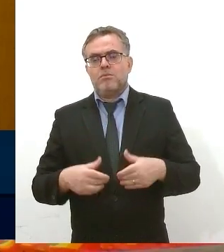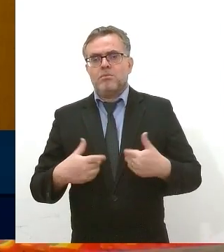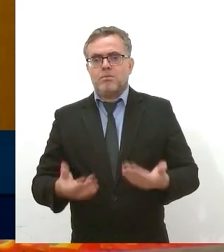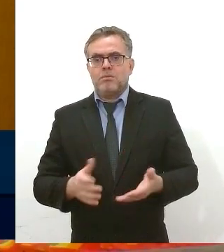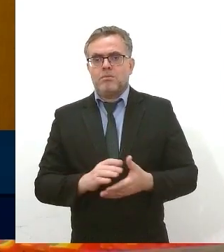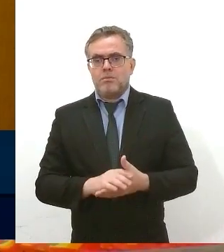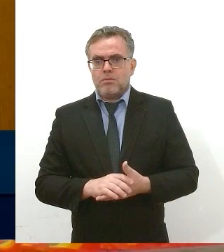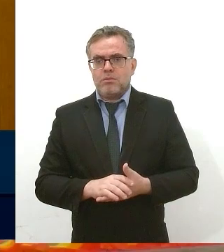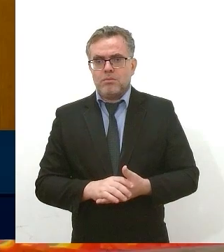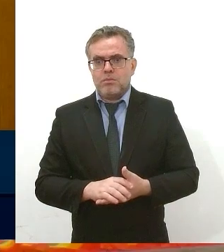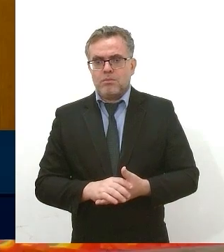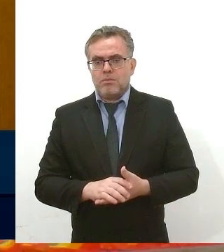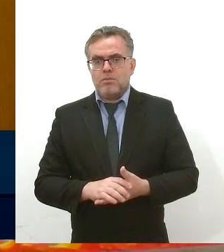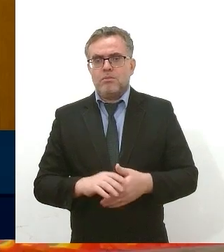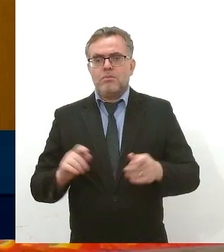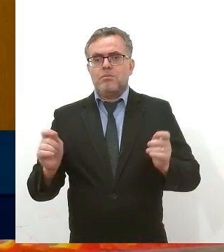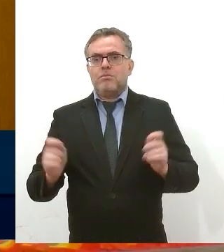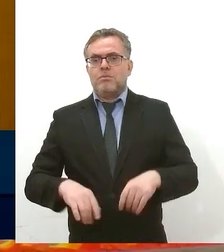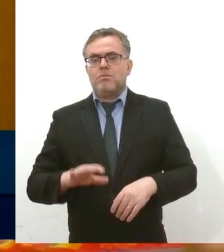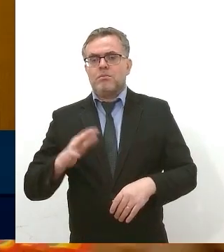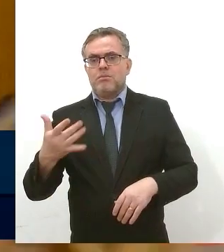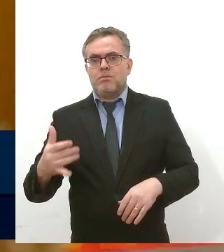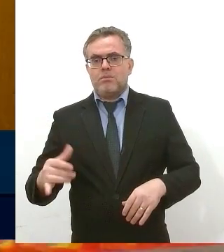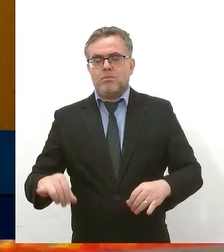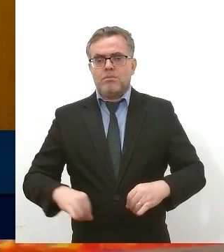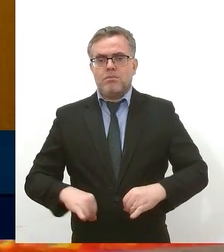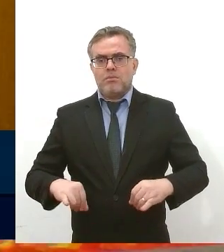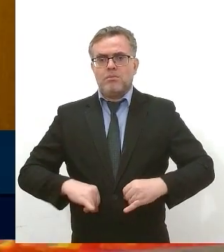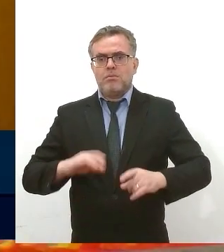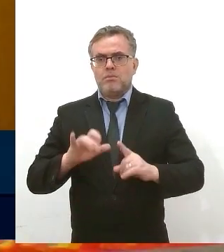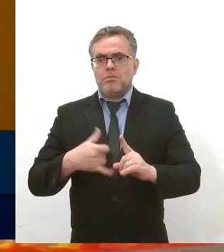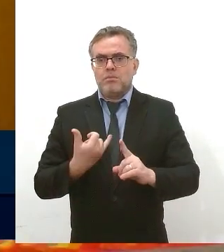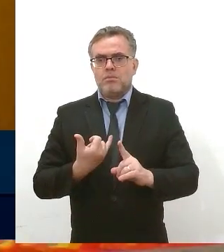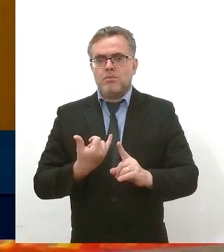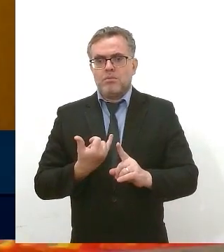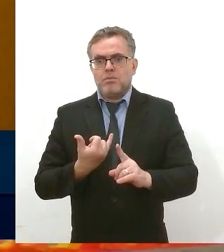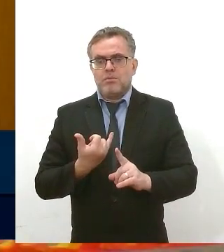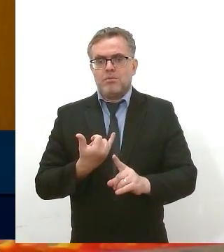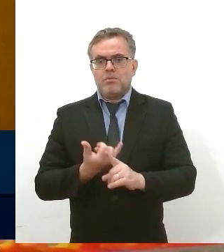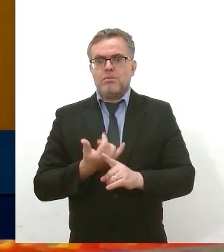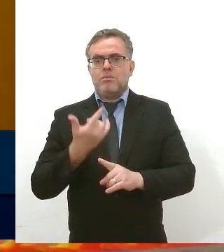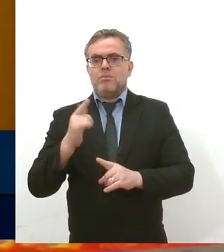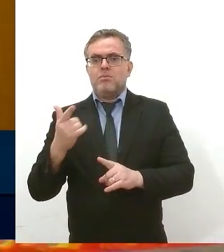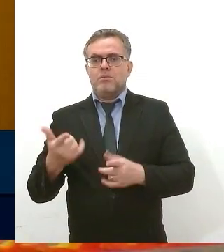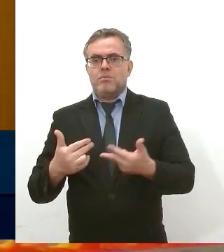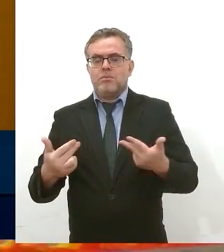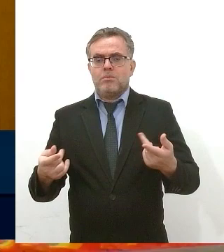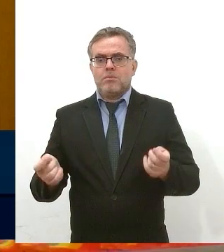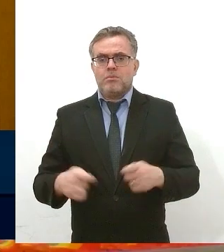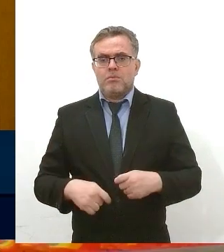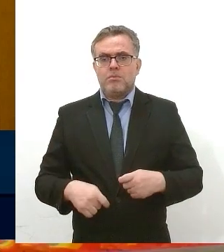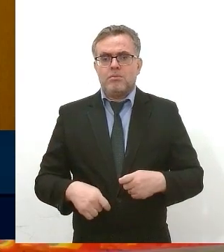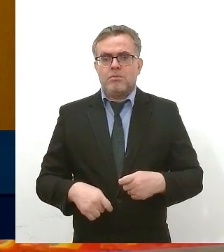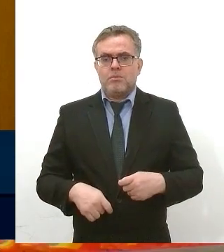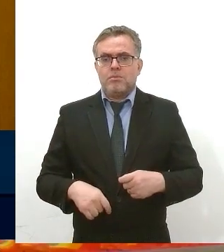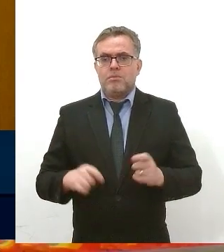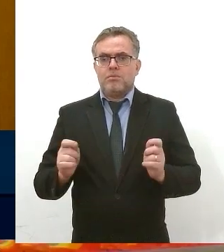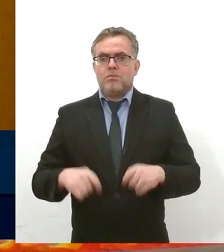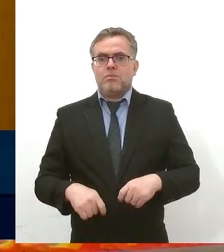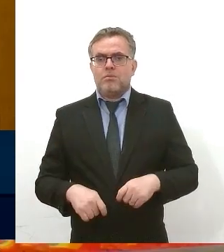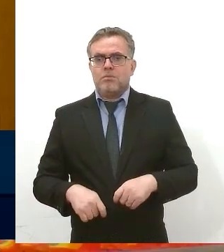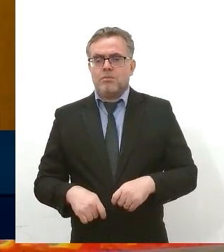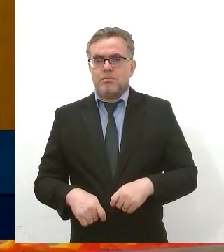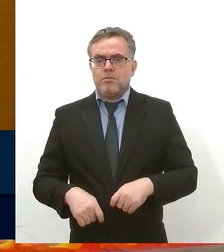já sofria bullying por outras questões, mas simplesmente que eu não era uma pessoa suficiente de